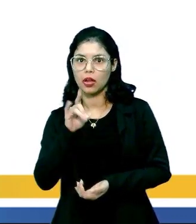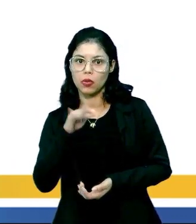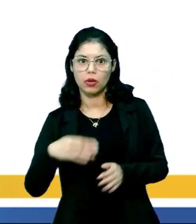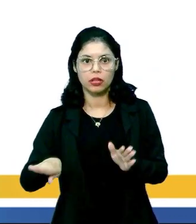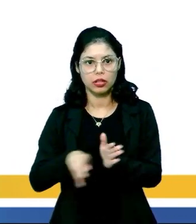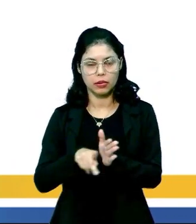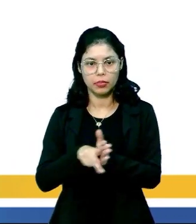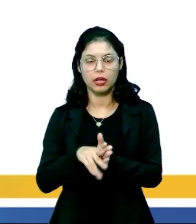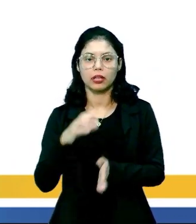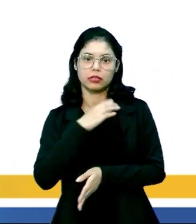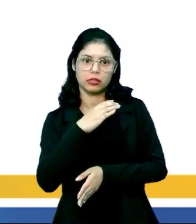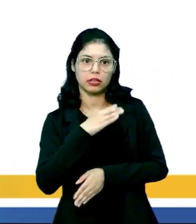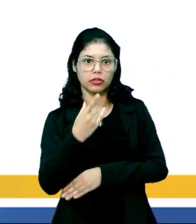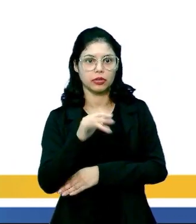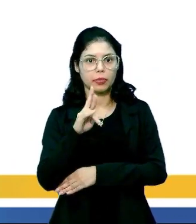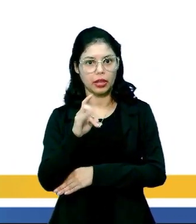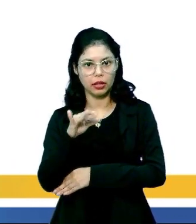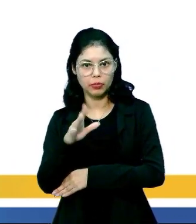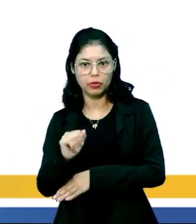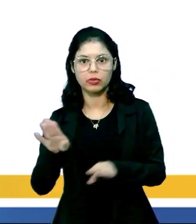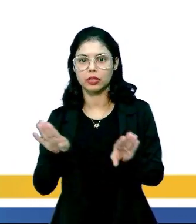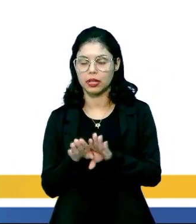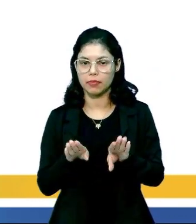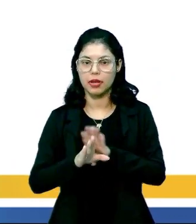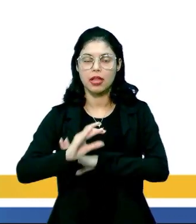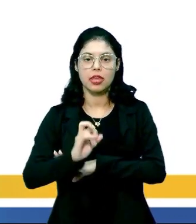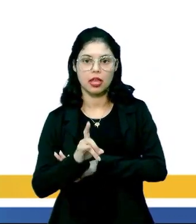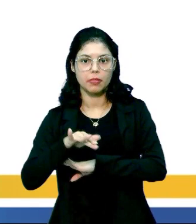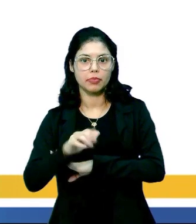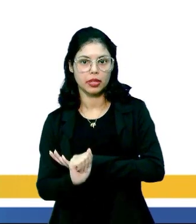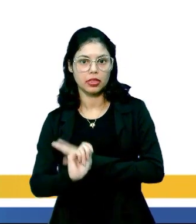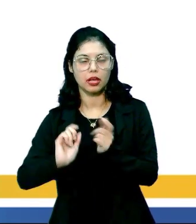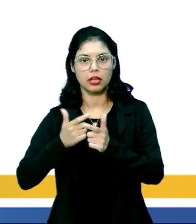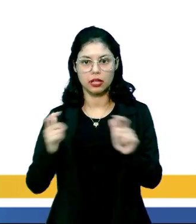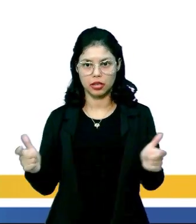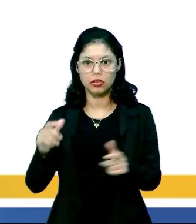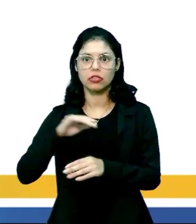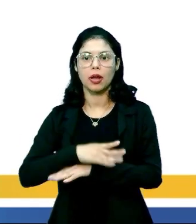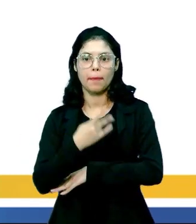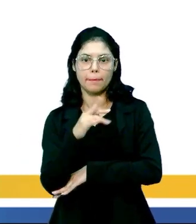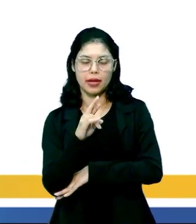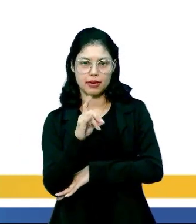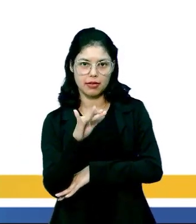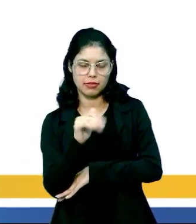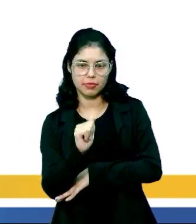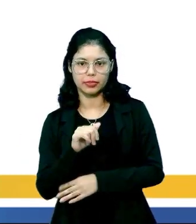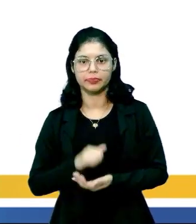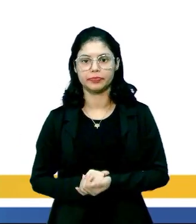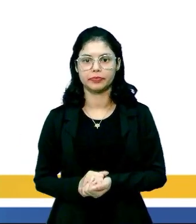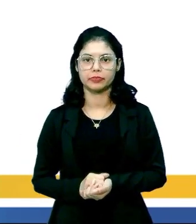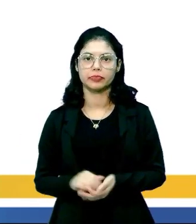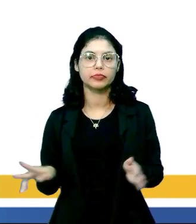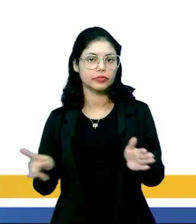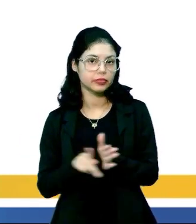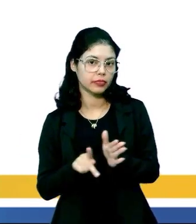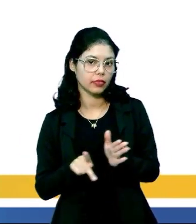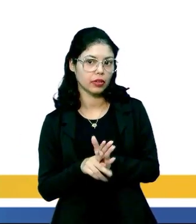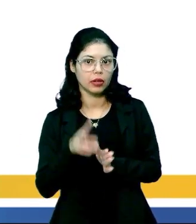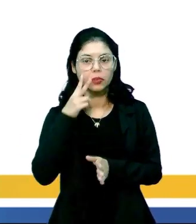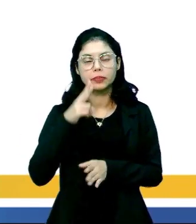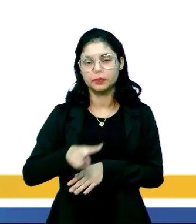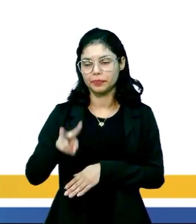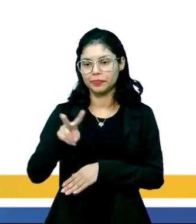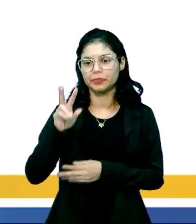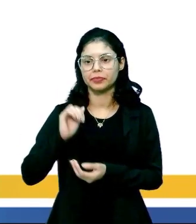em Pernambuco EA em Campina Grande em Paraíba Então as suas maiores expressões elas são